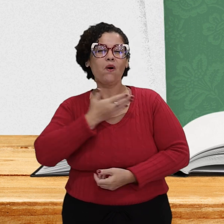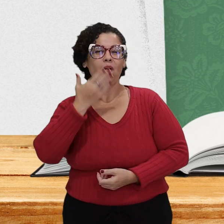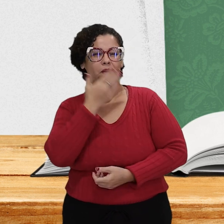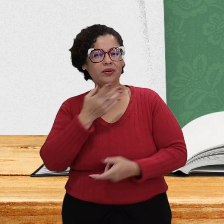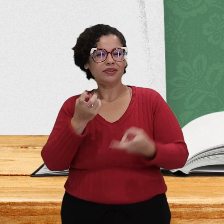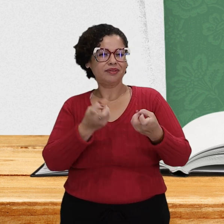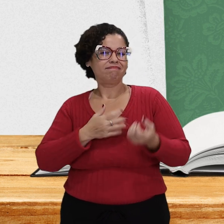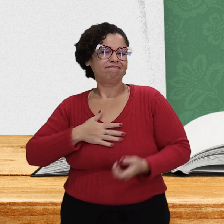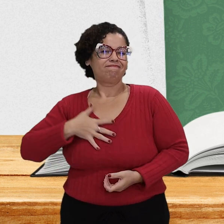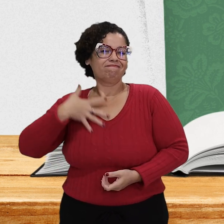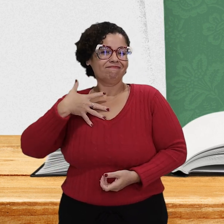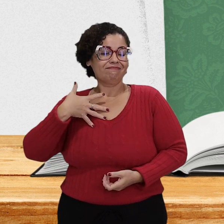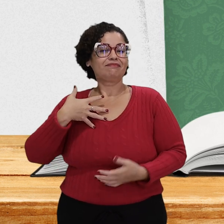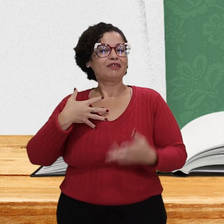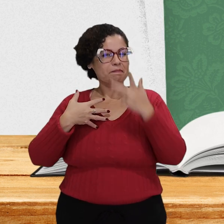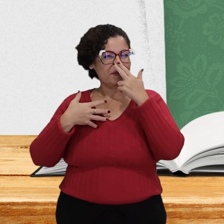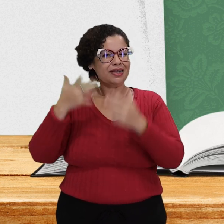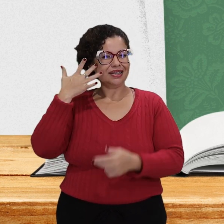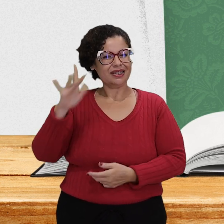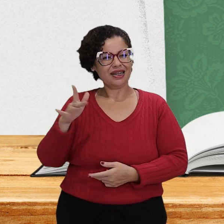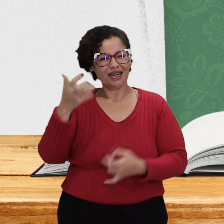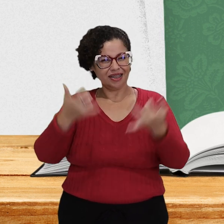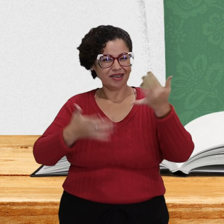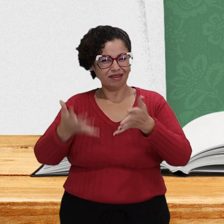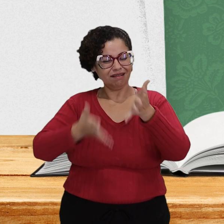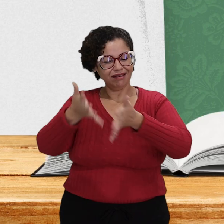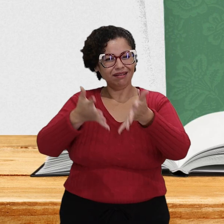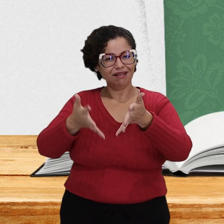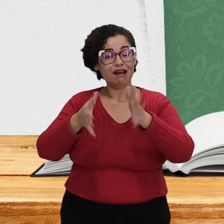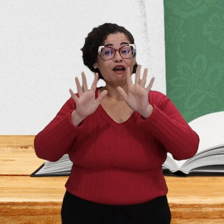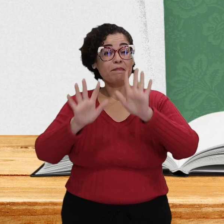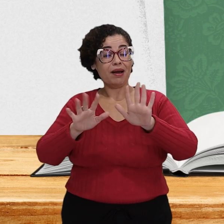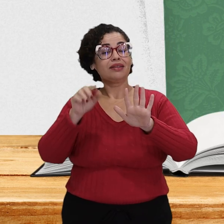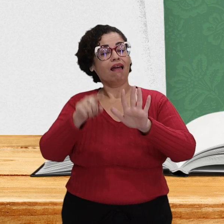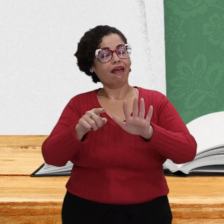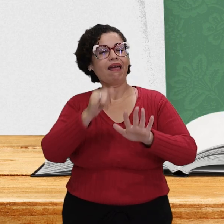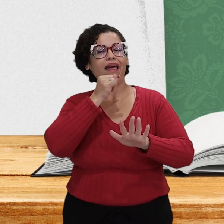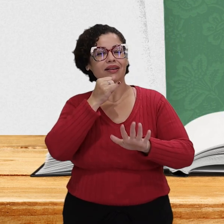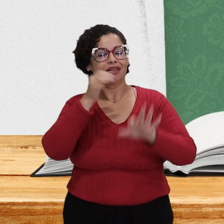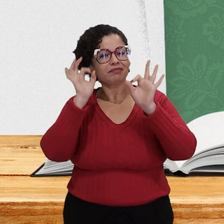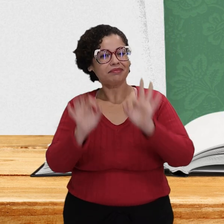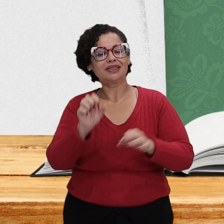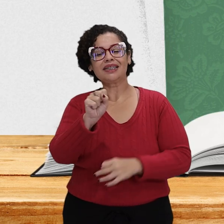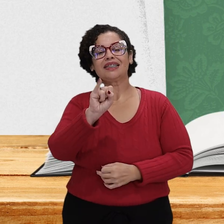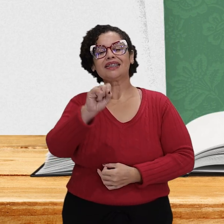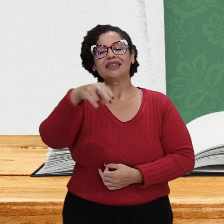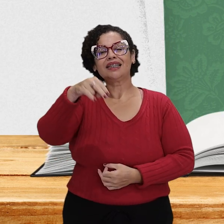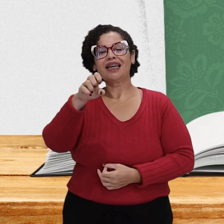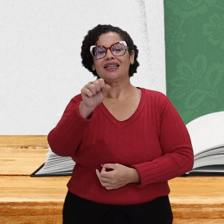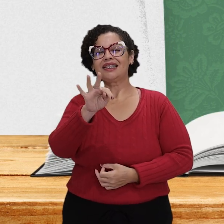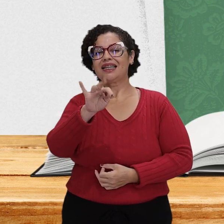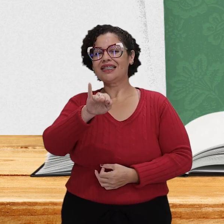Essas expressões podem parecer estranhas à primeira vista, mas são exemplos perfeitos de